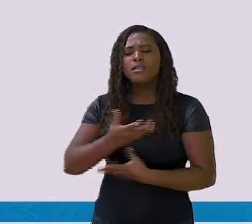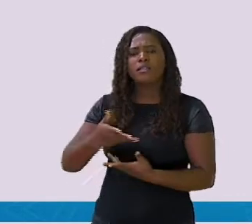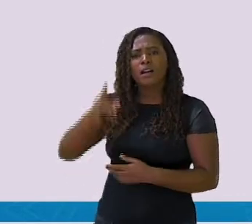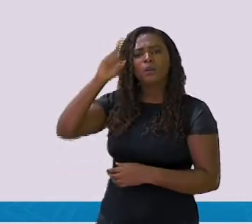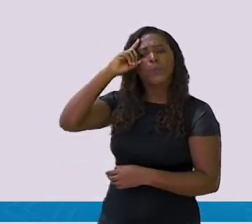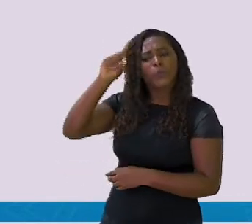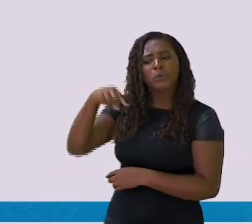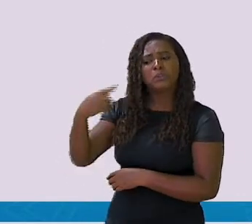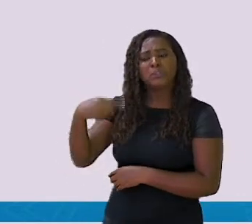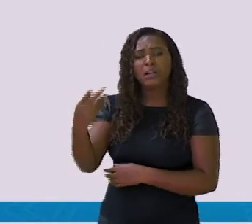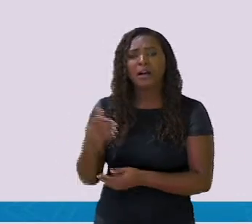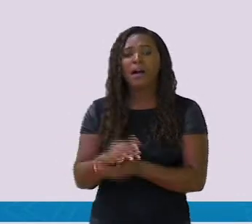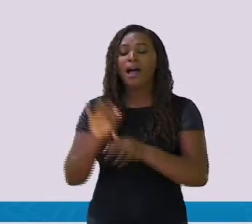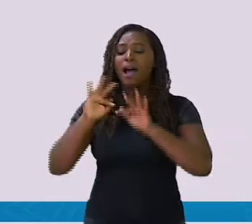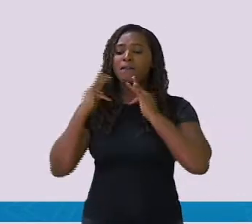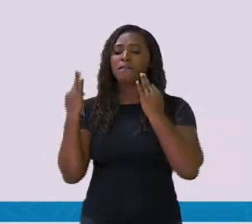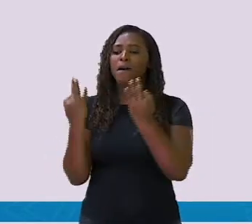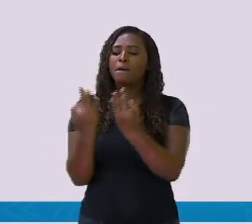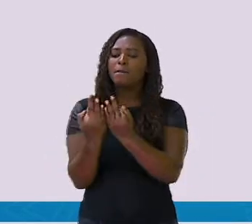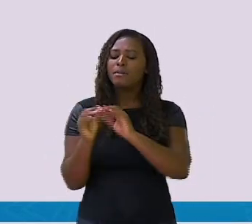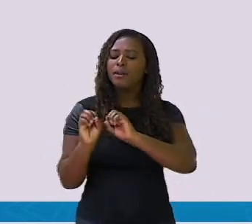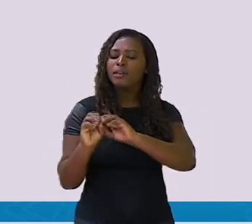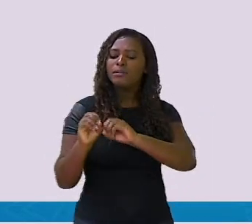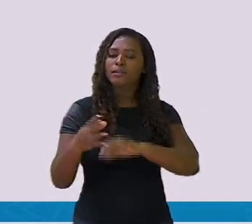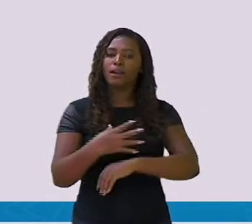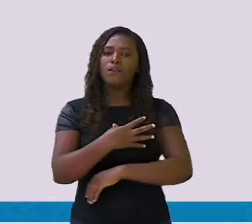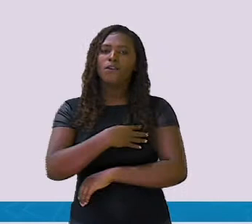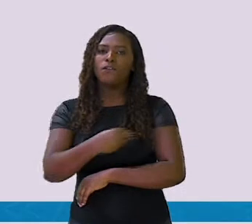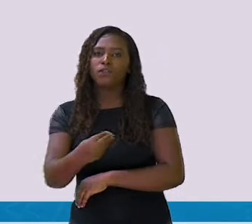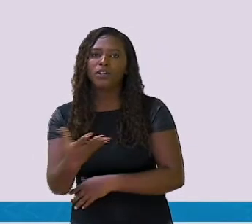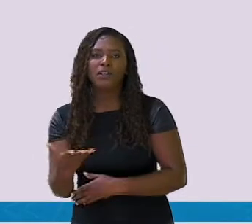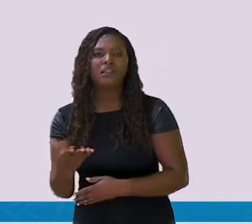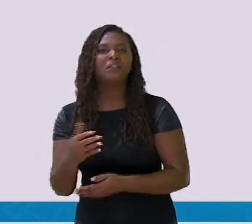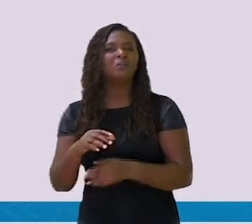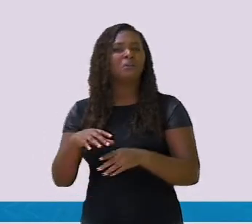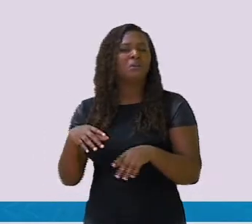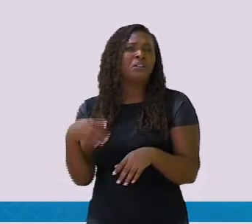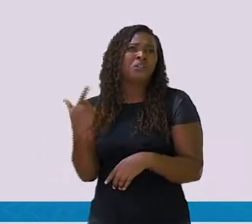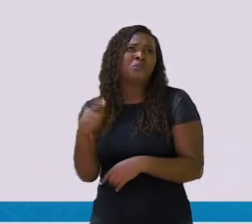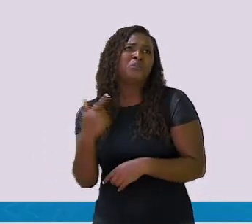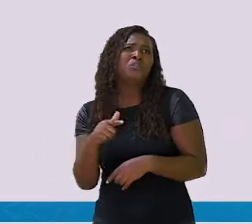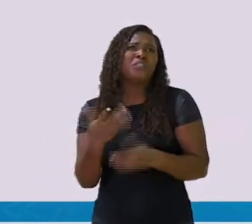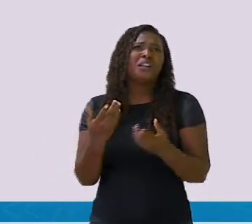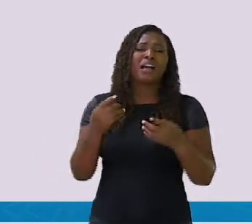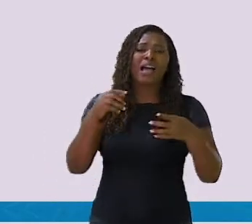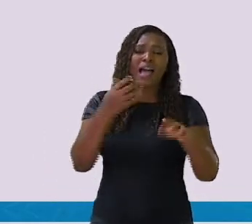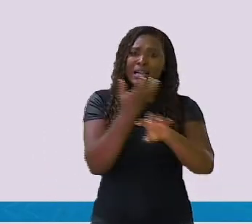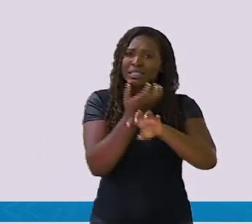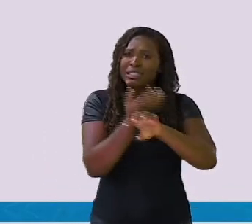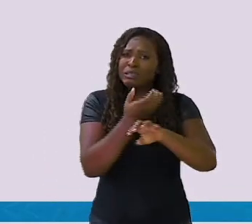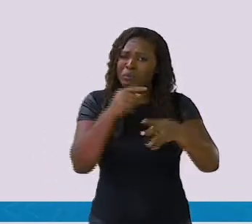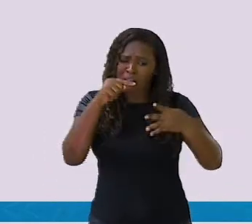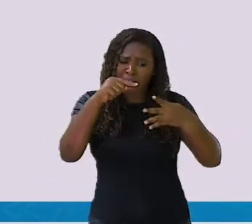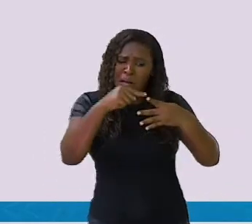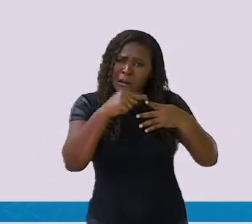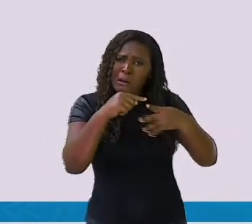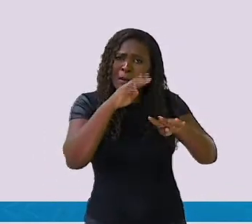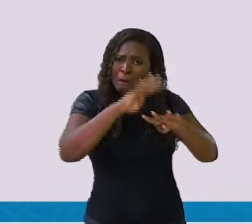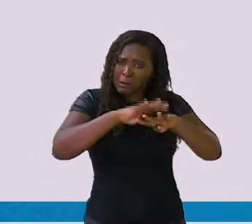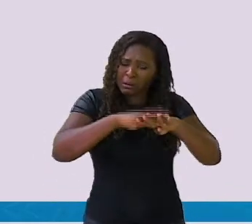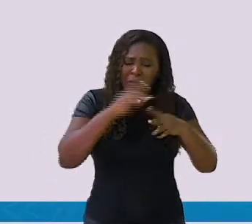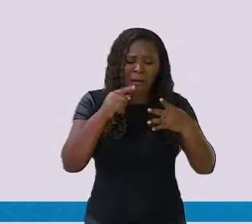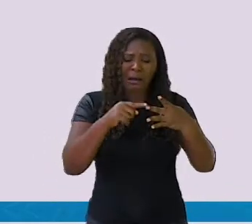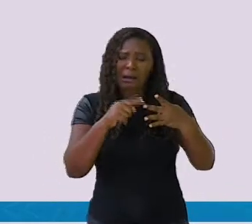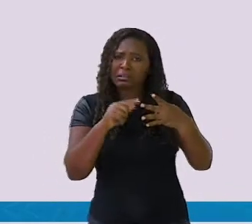iam ensinando para os filhos e não tinham aprendizado de matemática, de cálculo, da